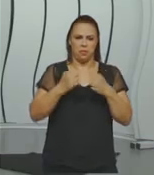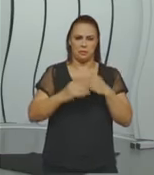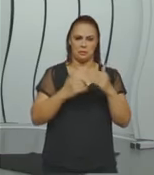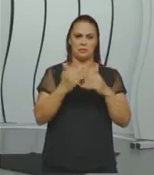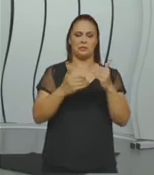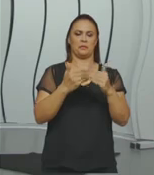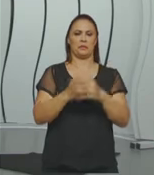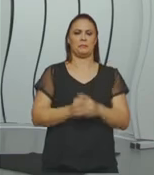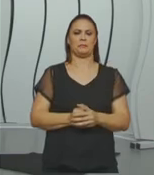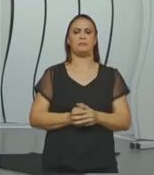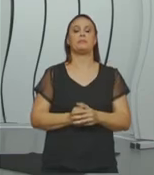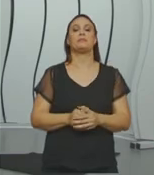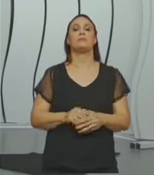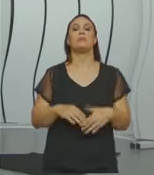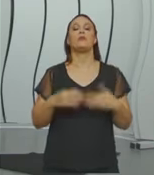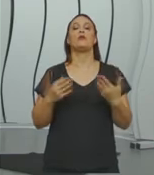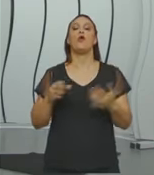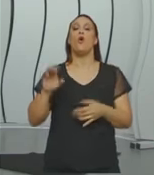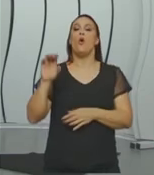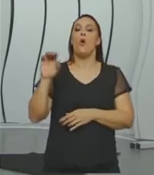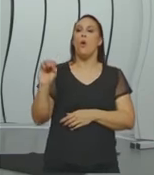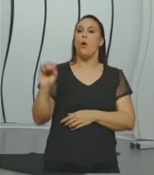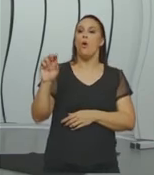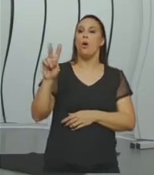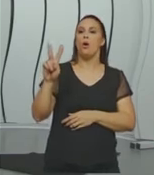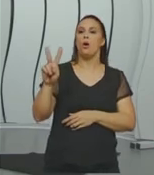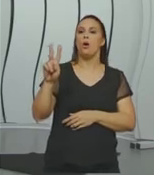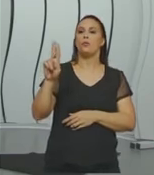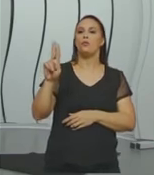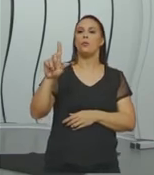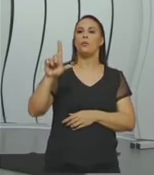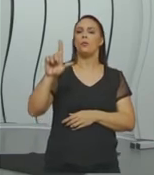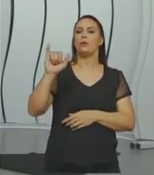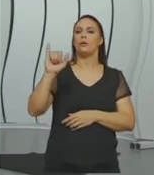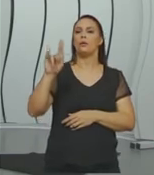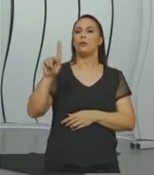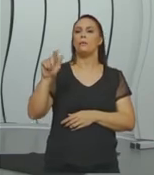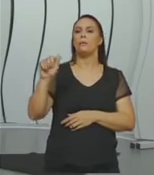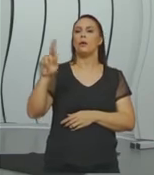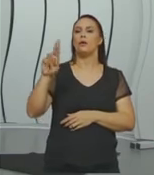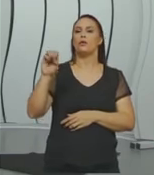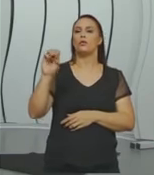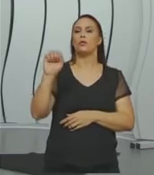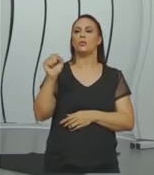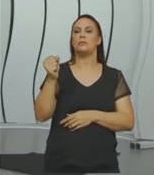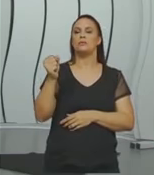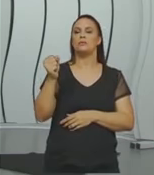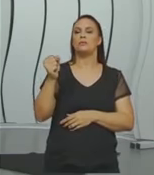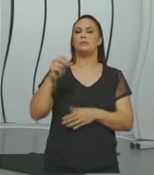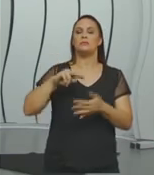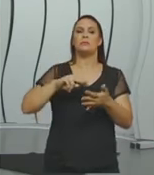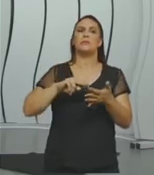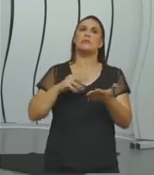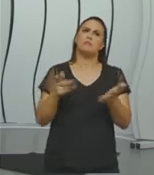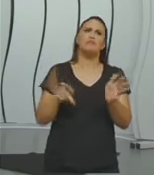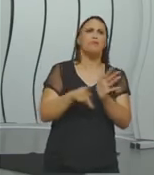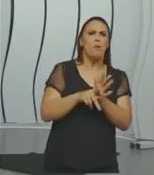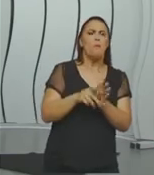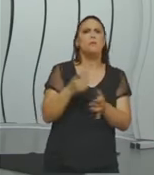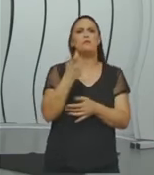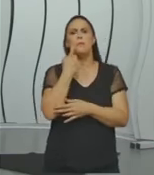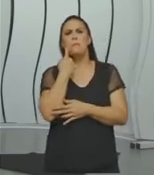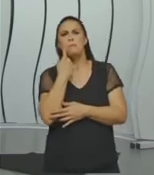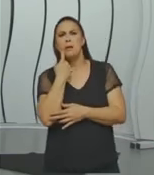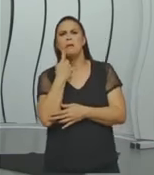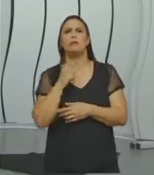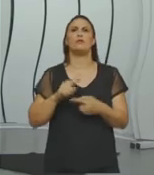de ovulíparos, igual acontece com alguns peixes ou acontece com alguns anfíbios, nós falamos